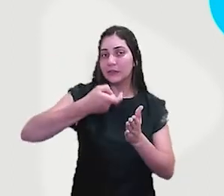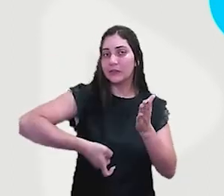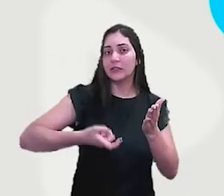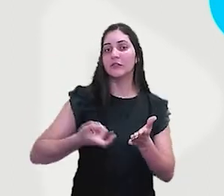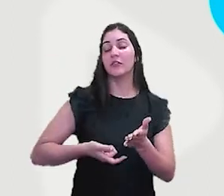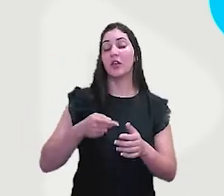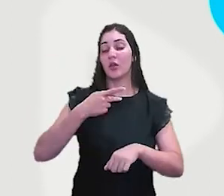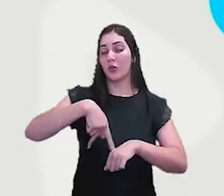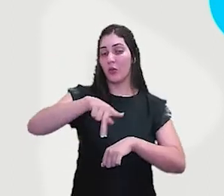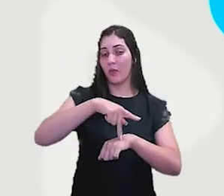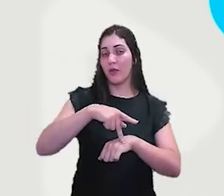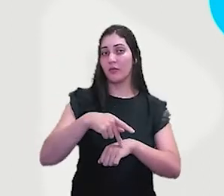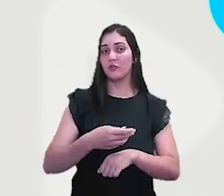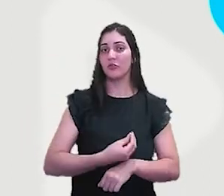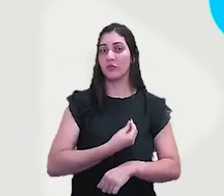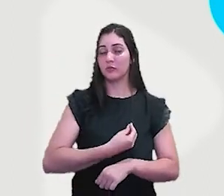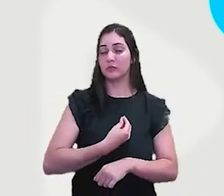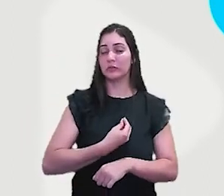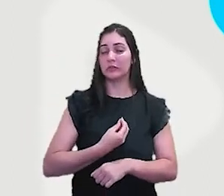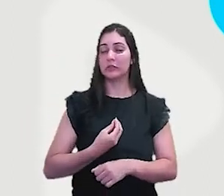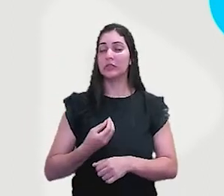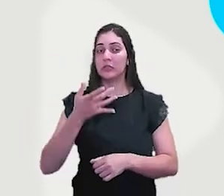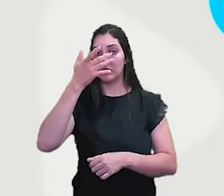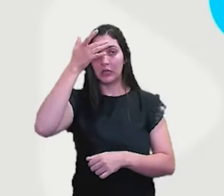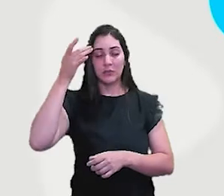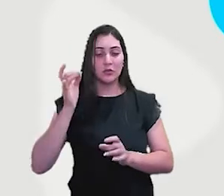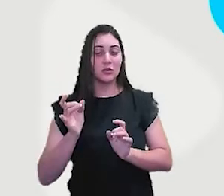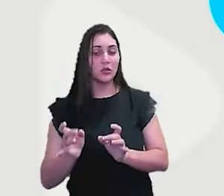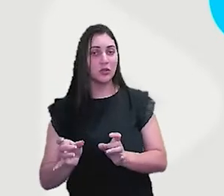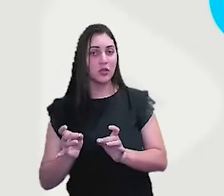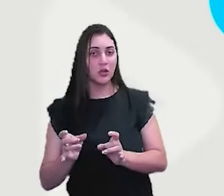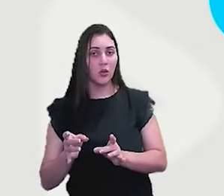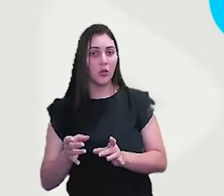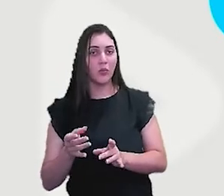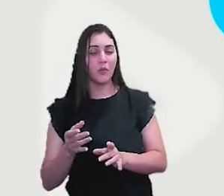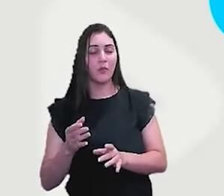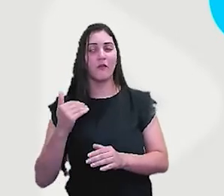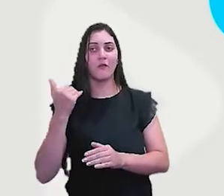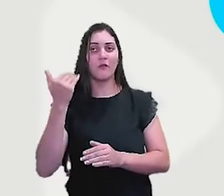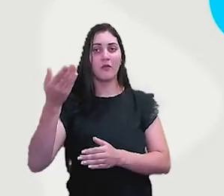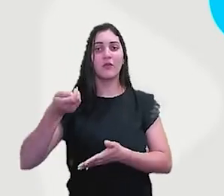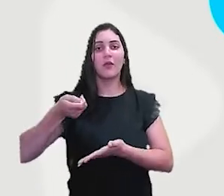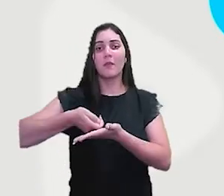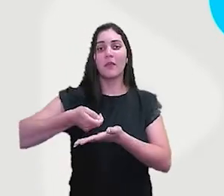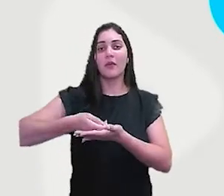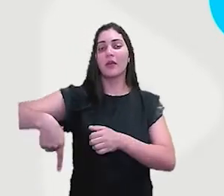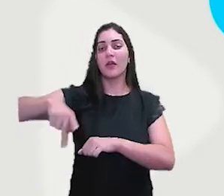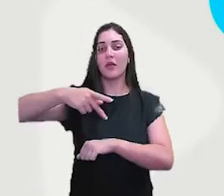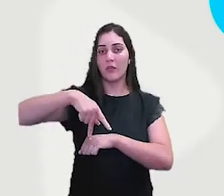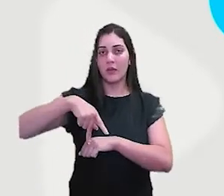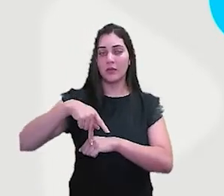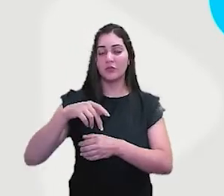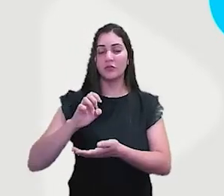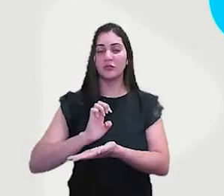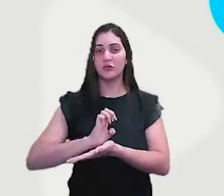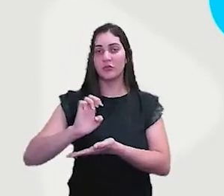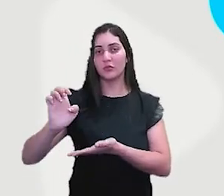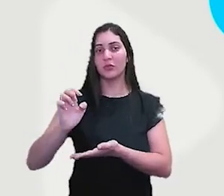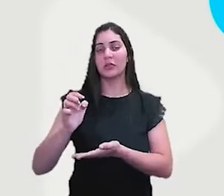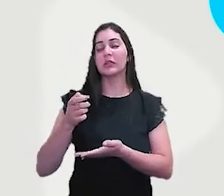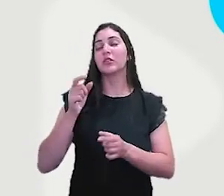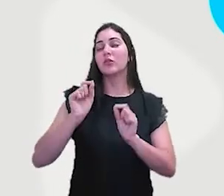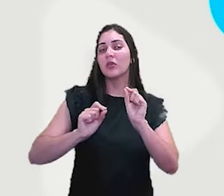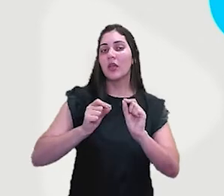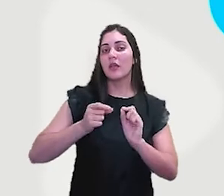atua. E o comprador do exterior paga ao seu país taxa de importação, que são chamadas as tarifas